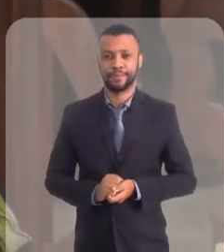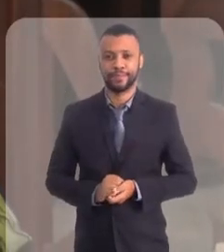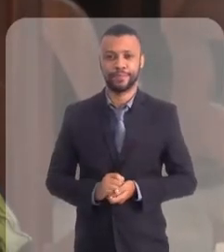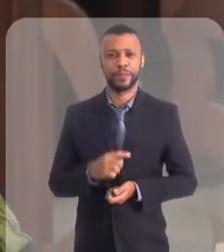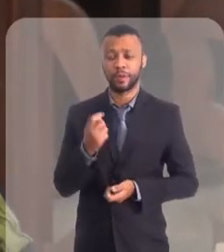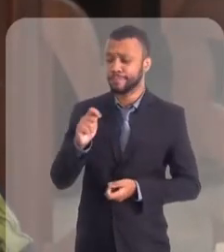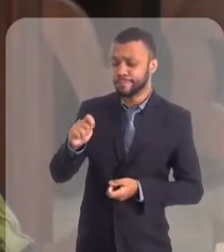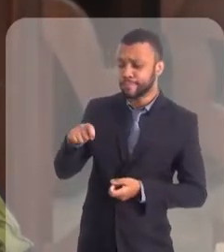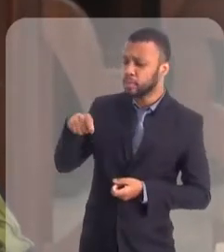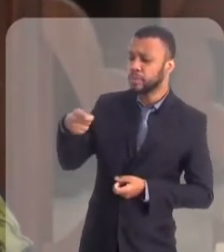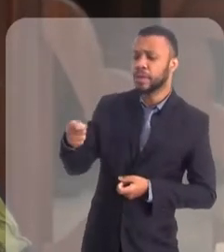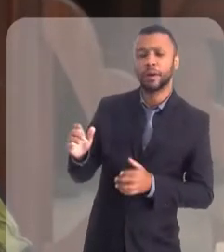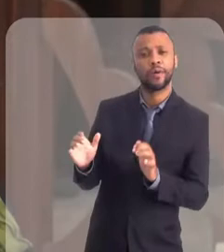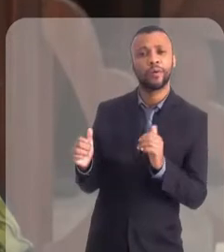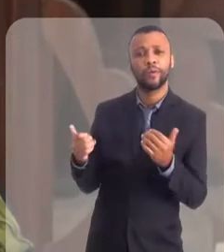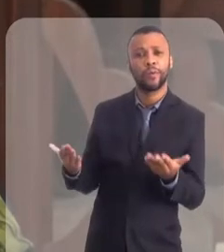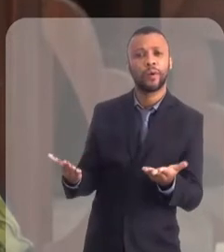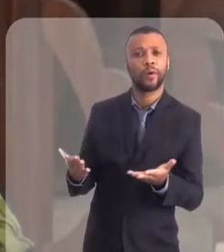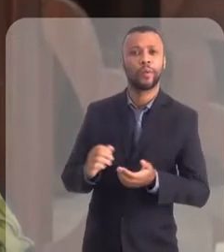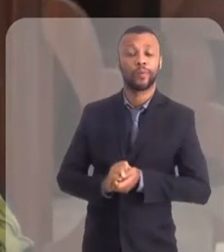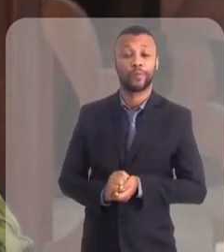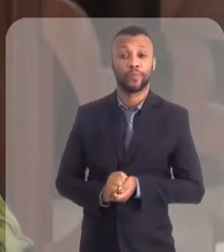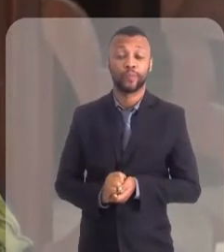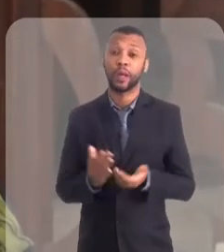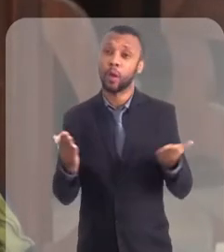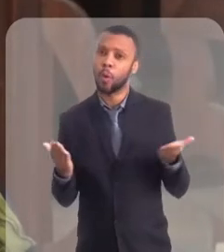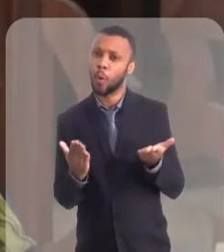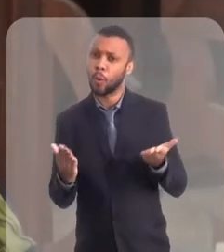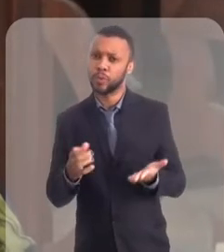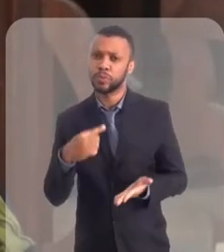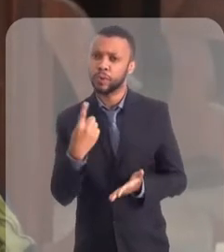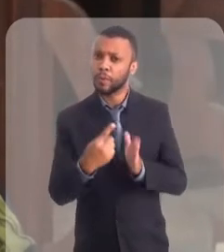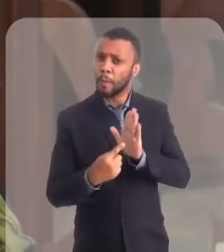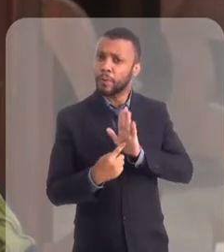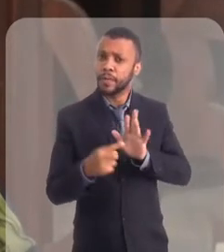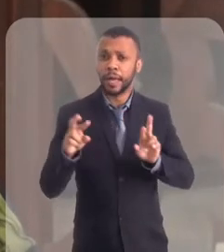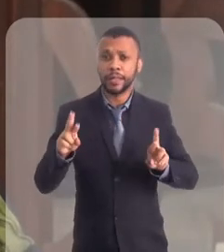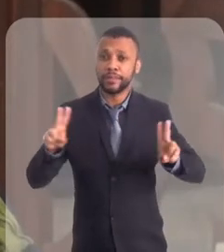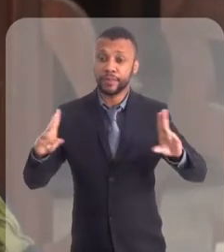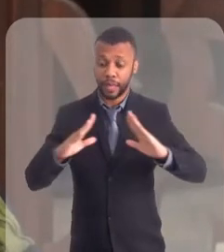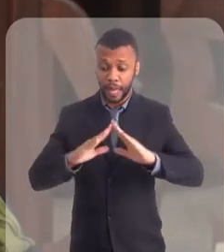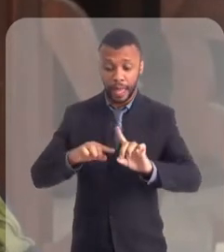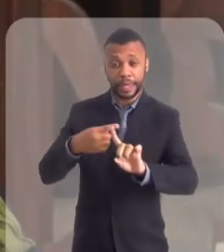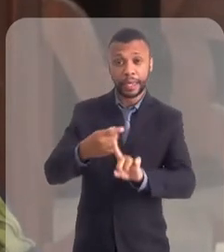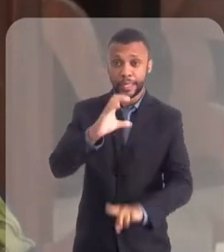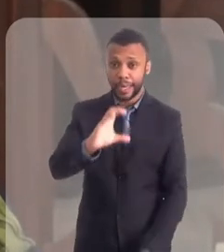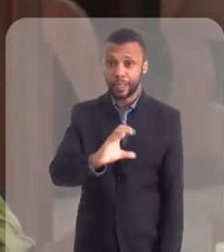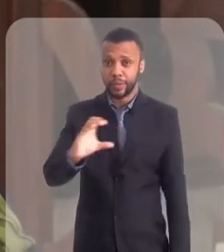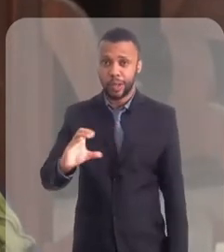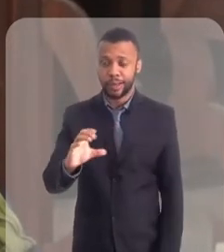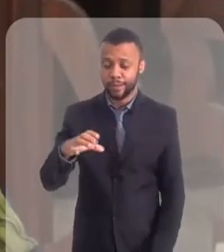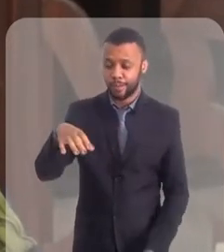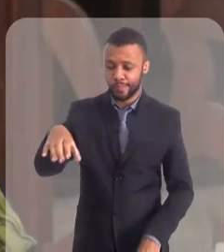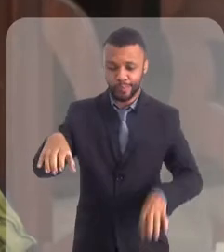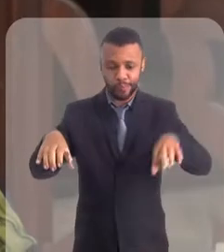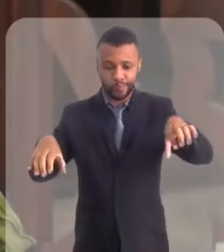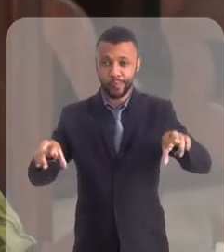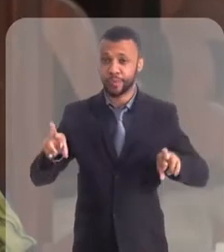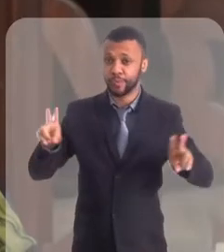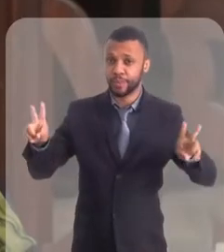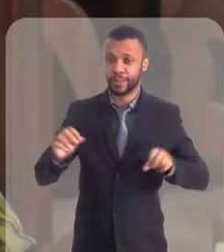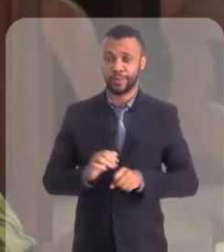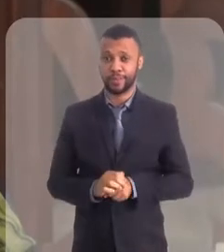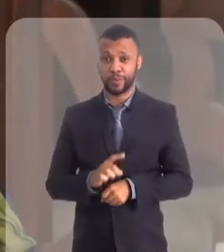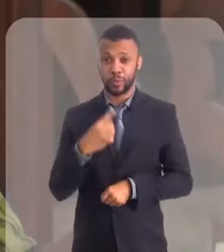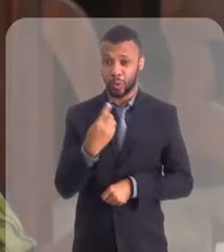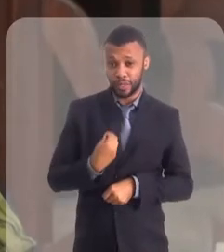até pelo nome. E vamos mostrar a diferença entre as duas igrejas. Nós estamos na